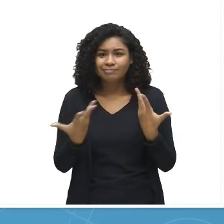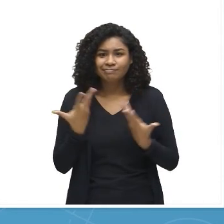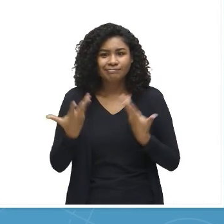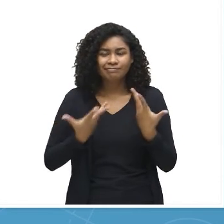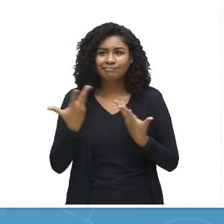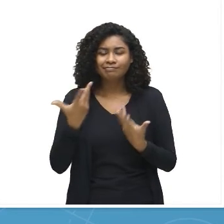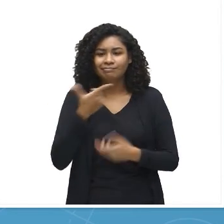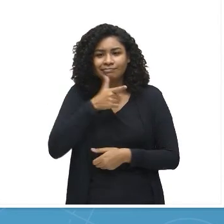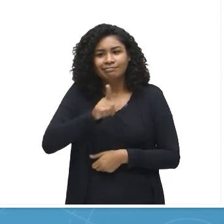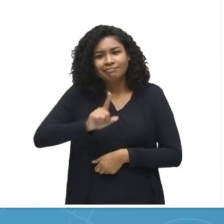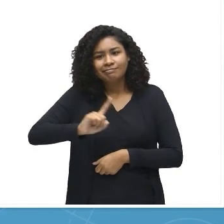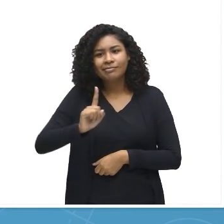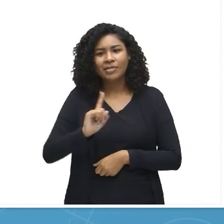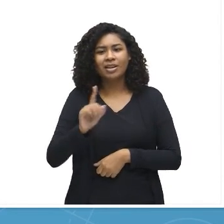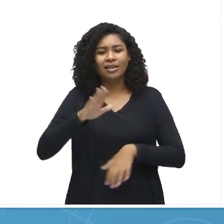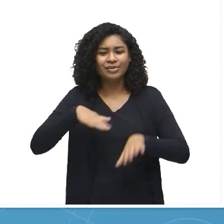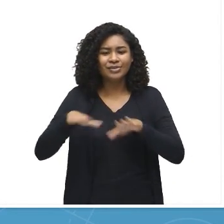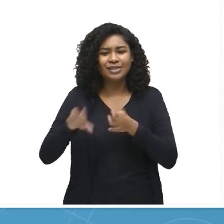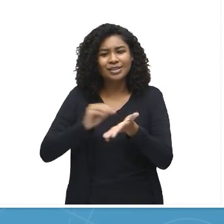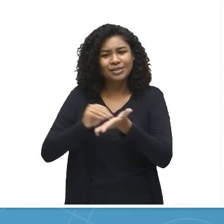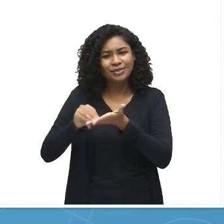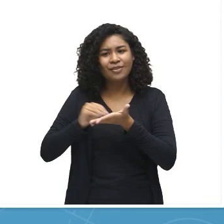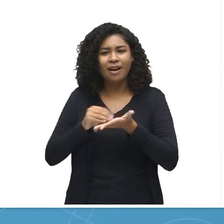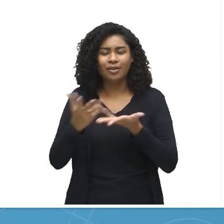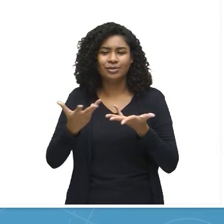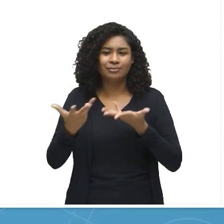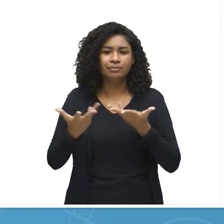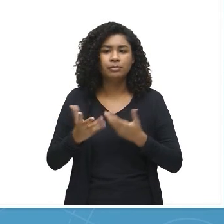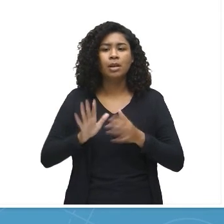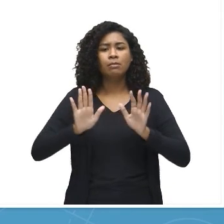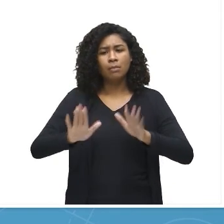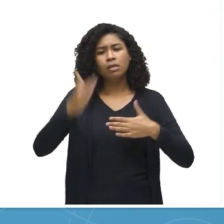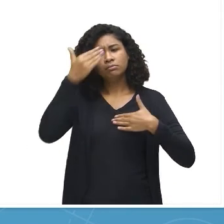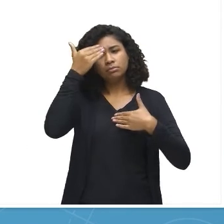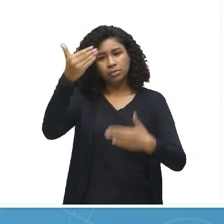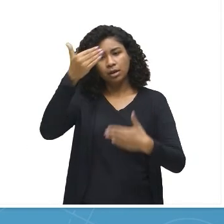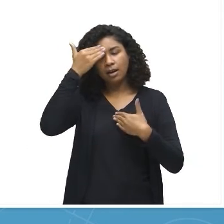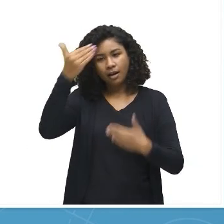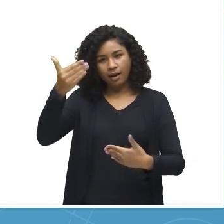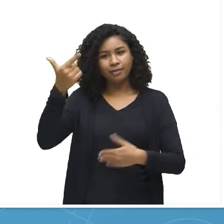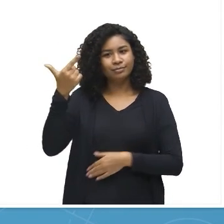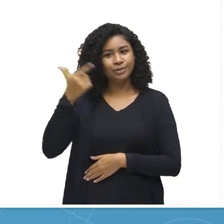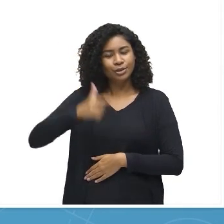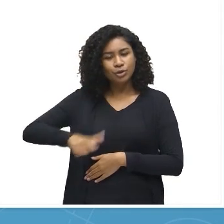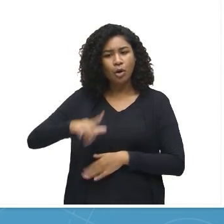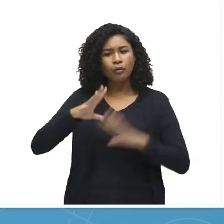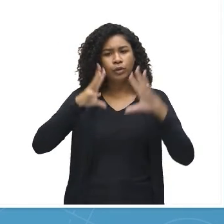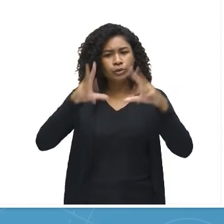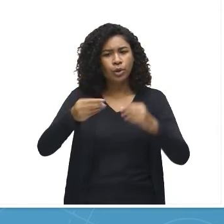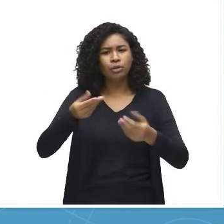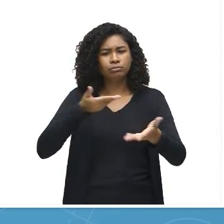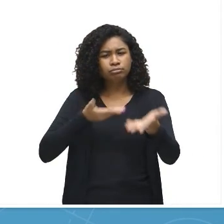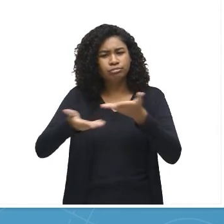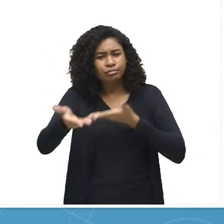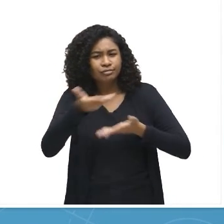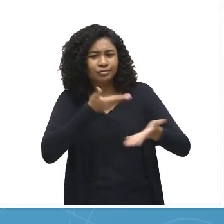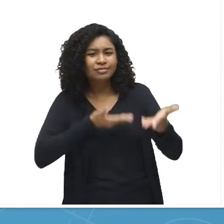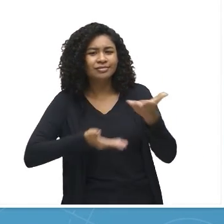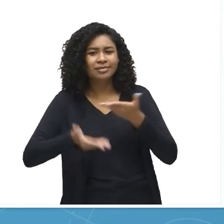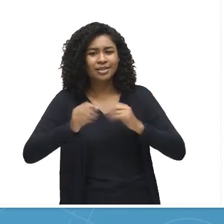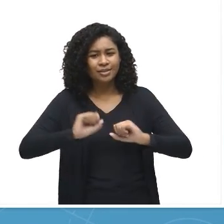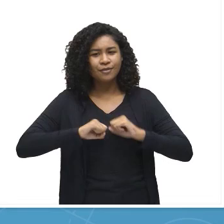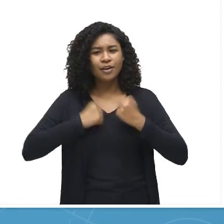vezes a gente deixa alguém de fora, tá? Então, mais uma vez, obrigada aí a todos que participaram, tentaram